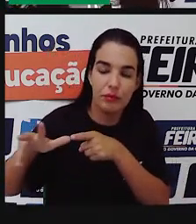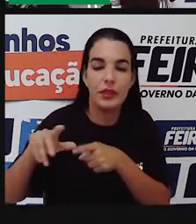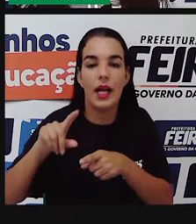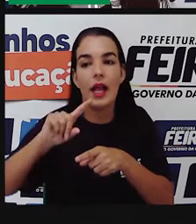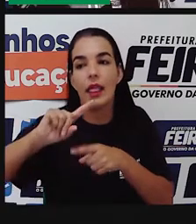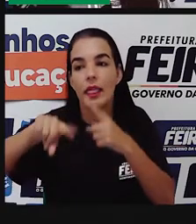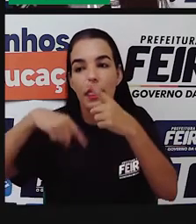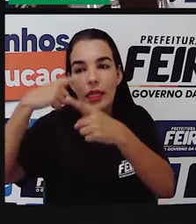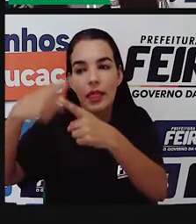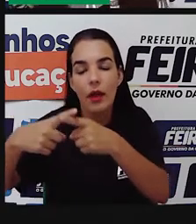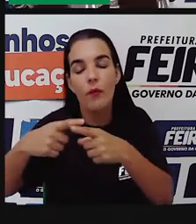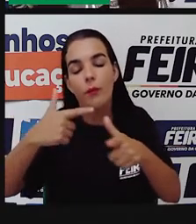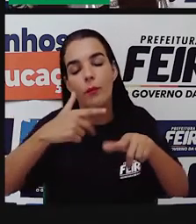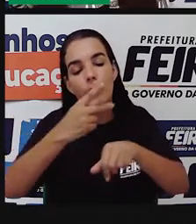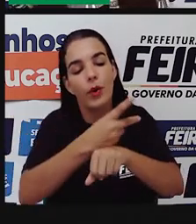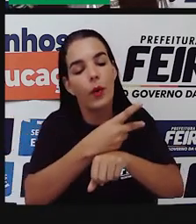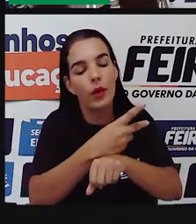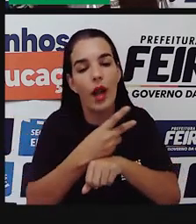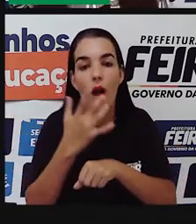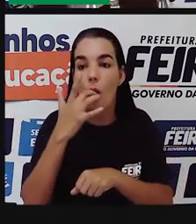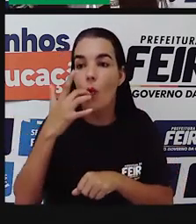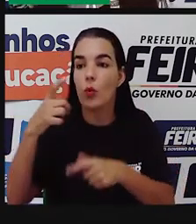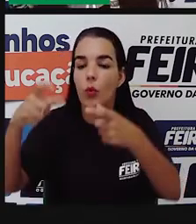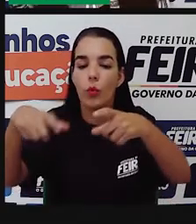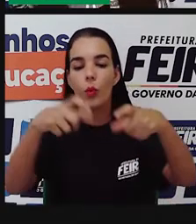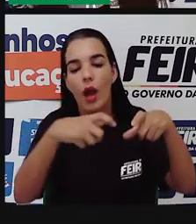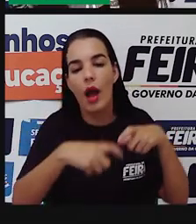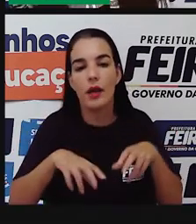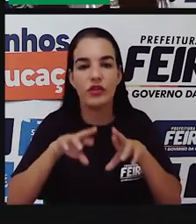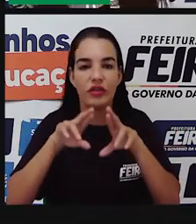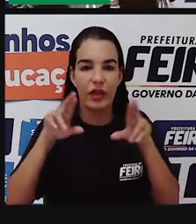em outras regiões.